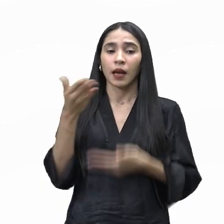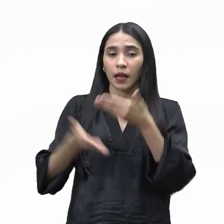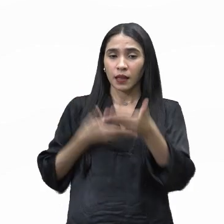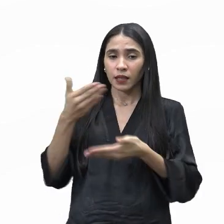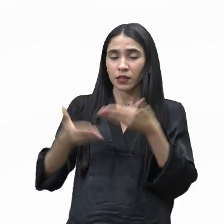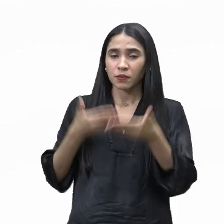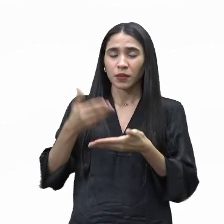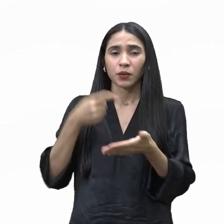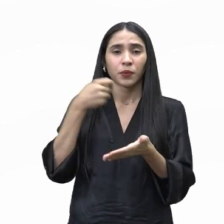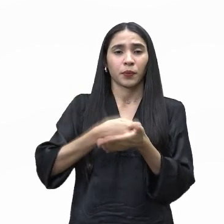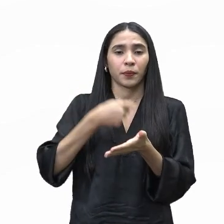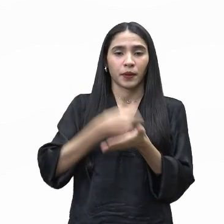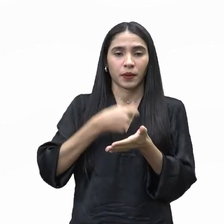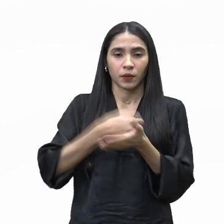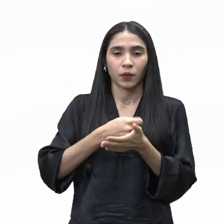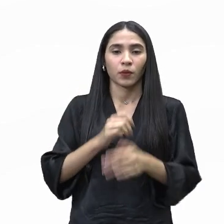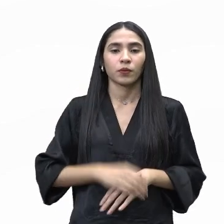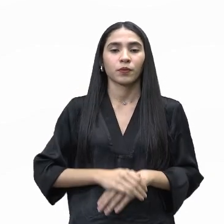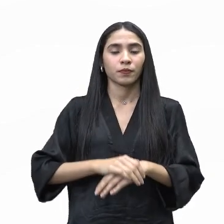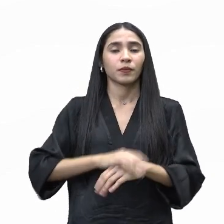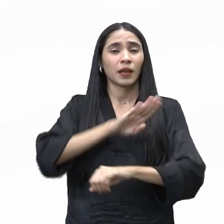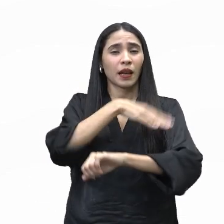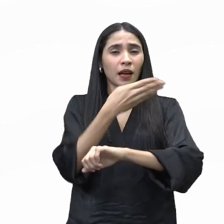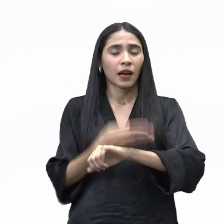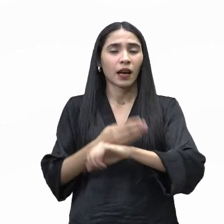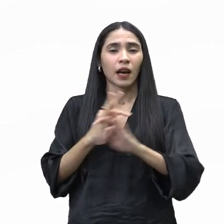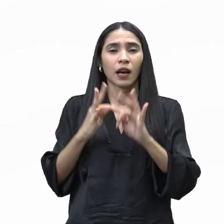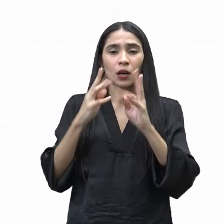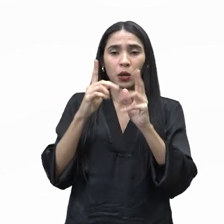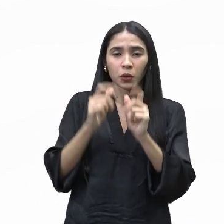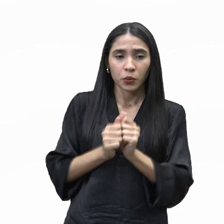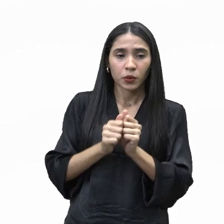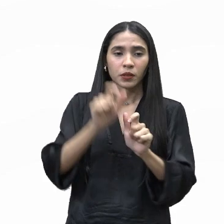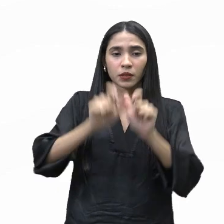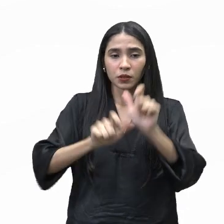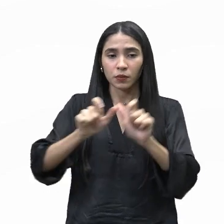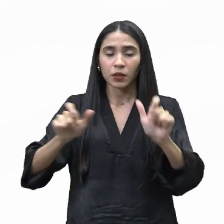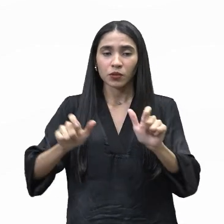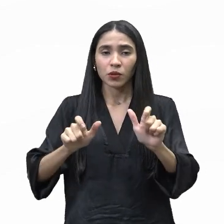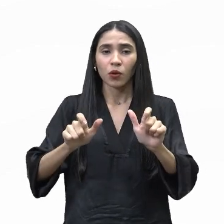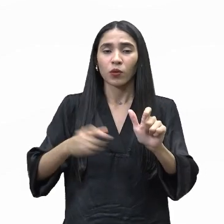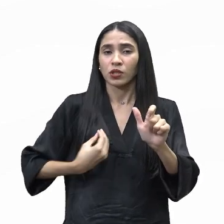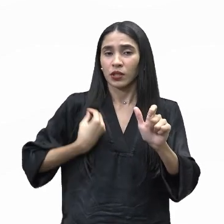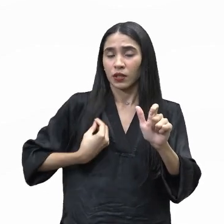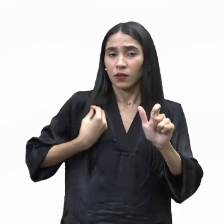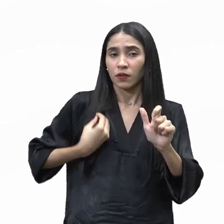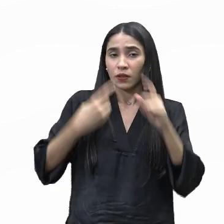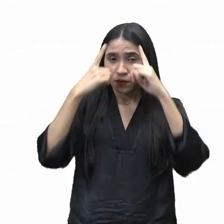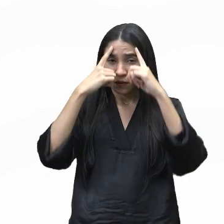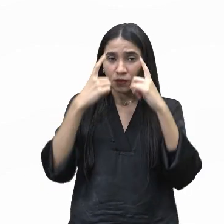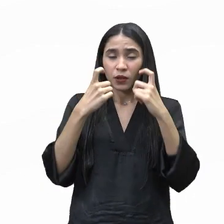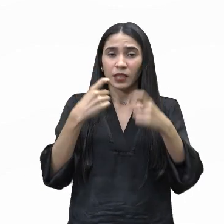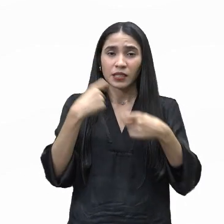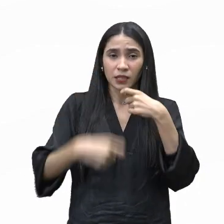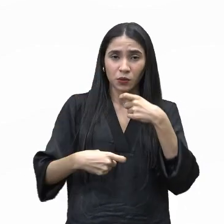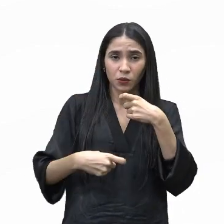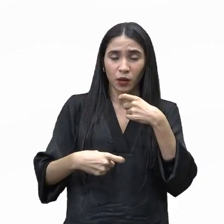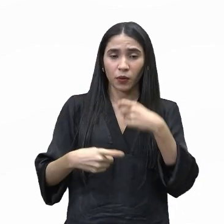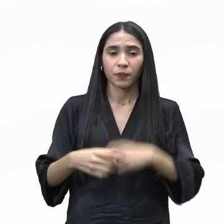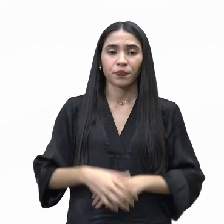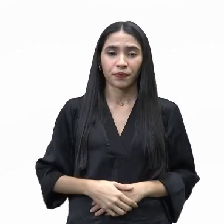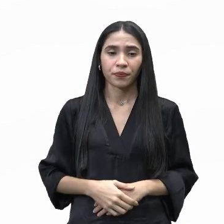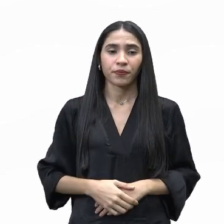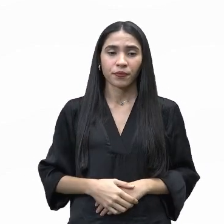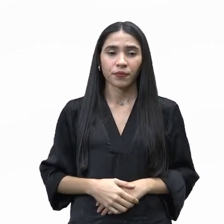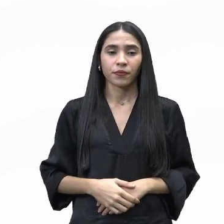atendimento obrigatório e integral às pessoas em situação de violência sexual,